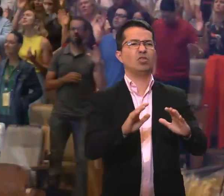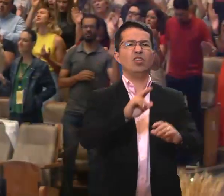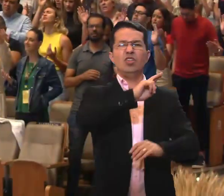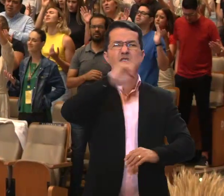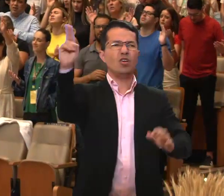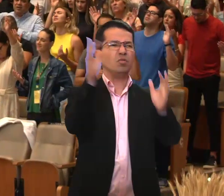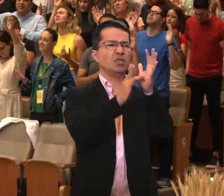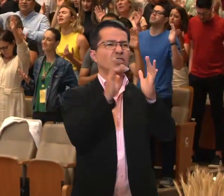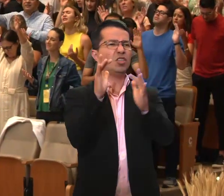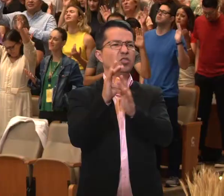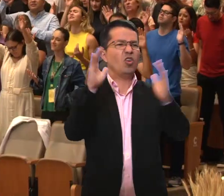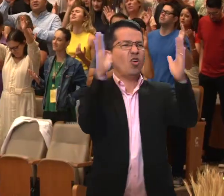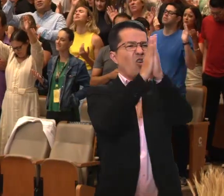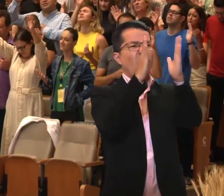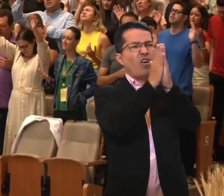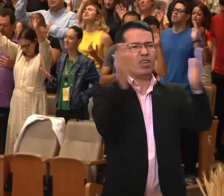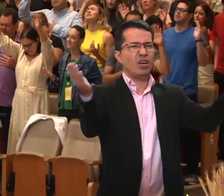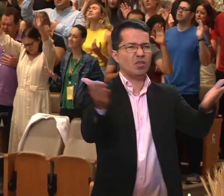sua voz.